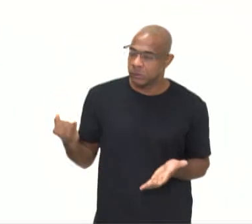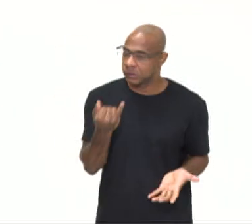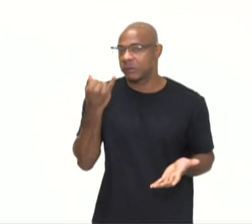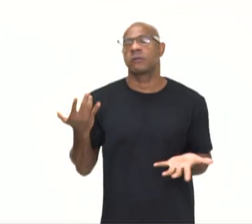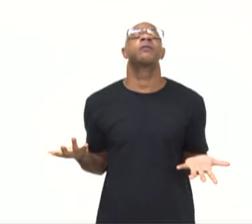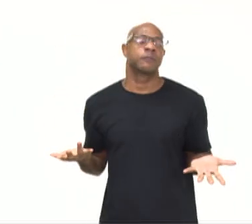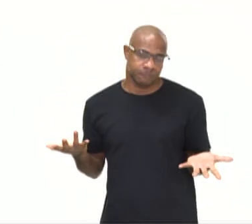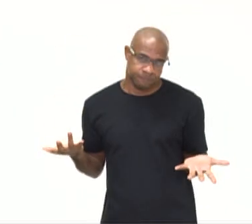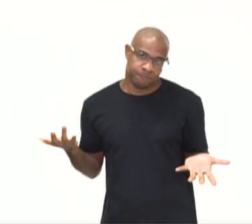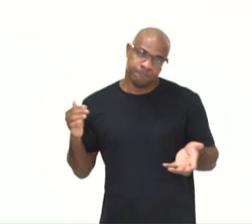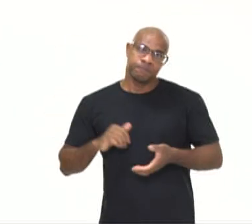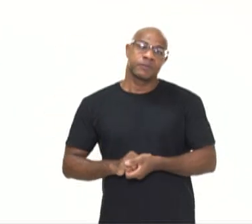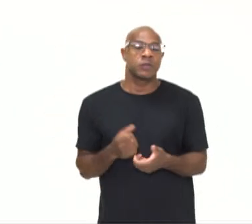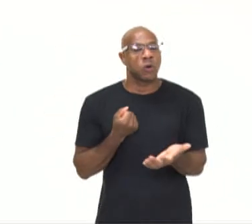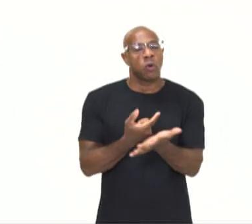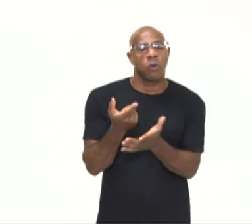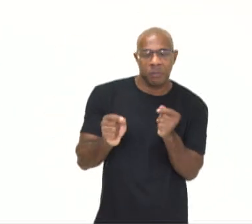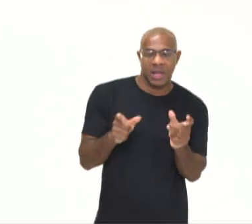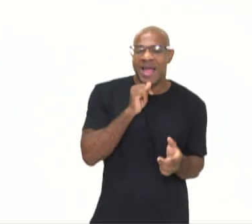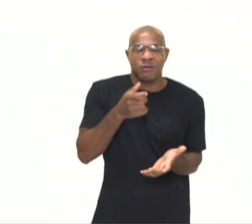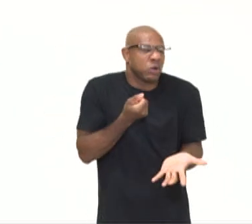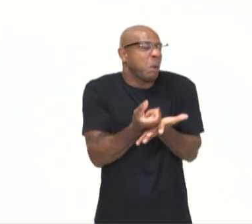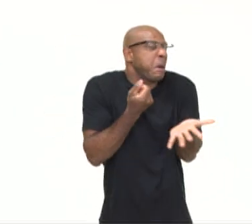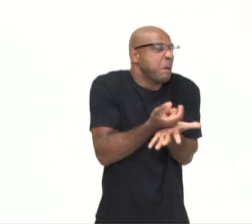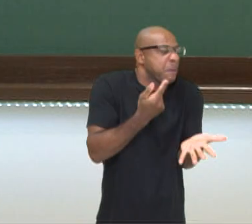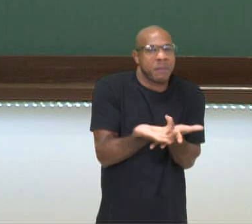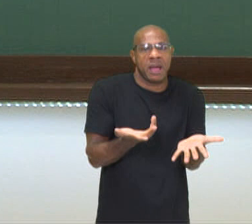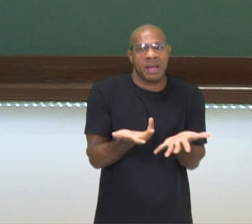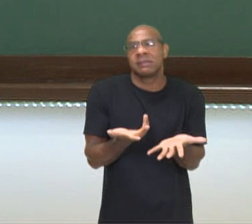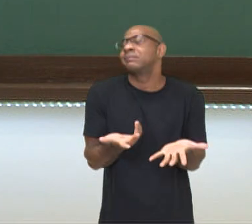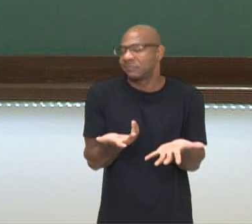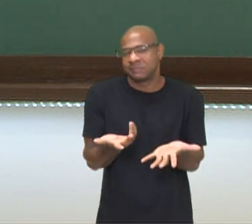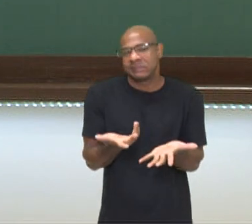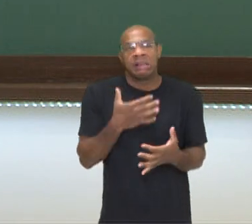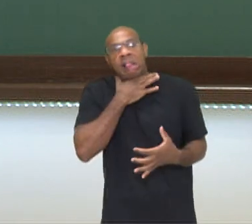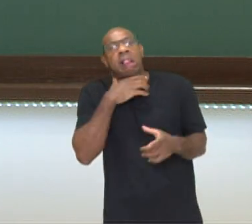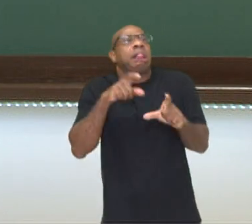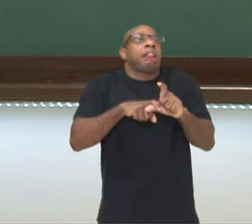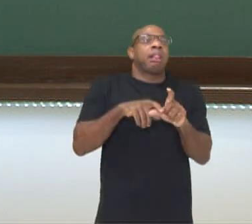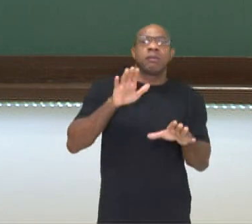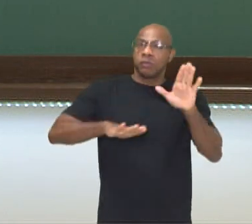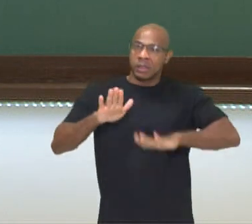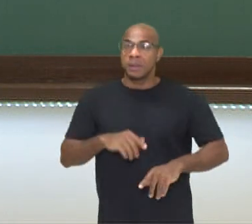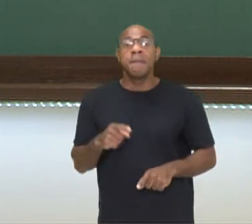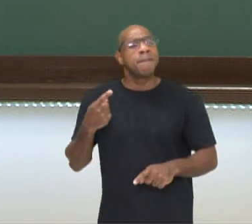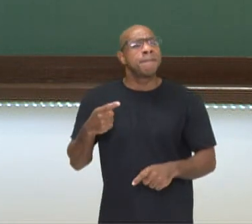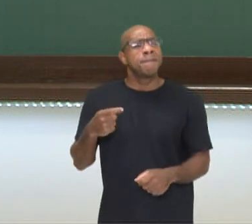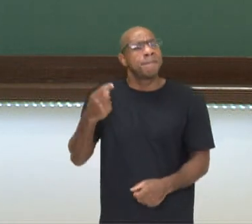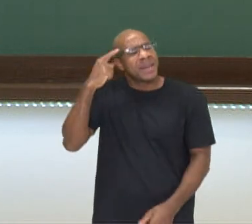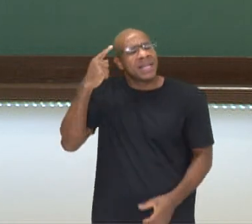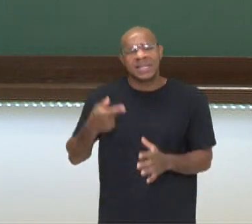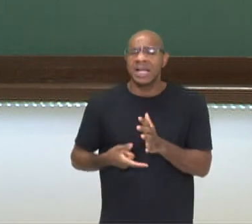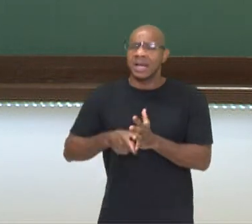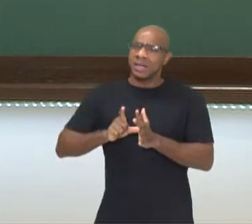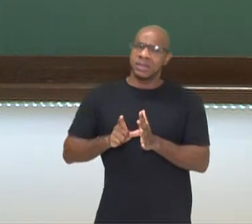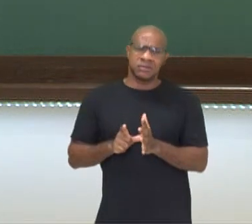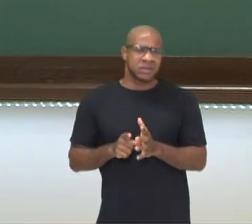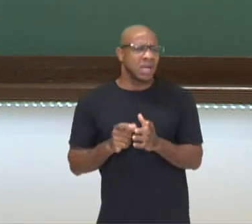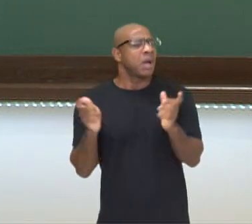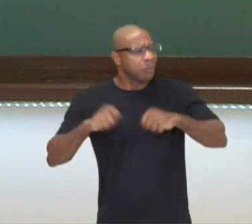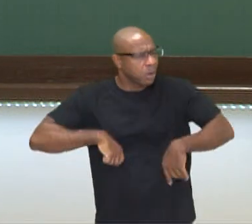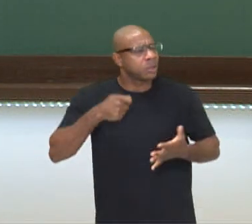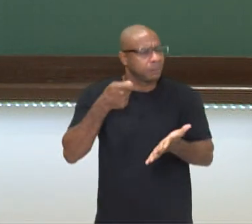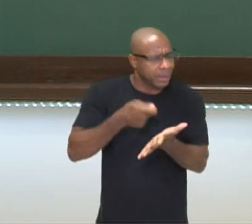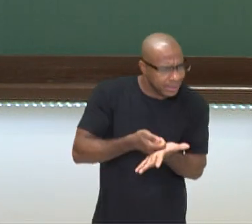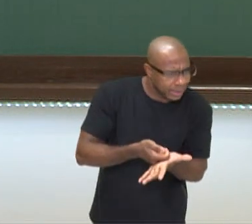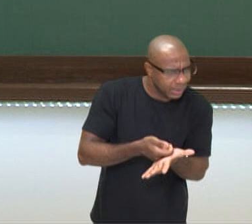uma compra pode causar, tá? Então pense no seu orçamento, eu posso pagar? Eu tenho essa possibilidade nesse